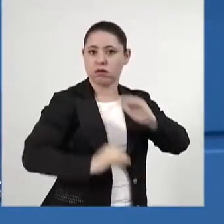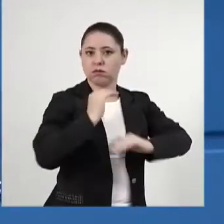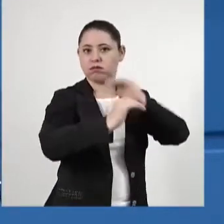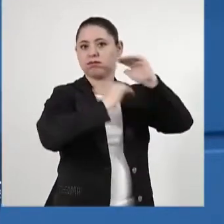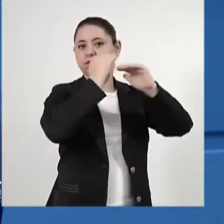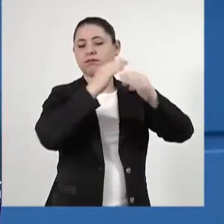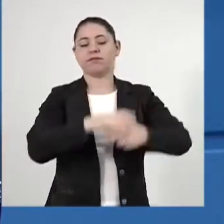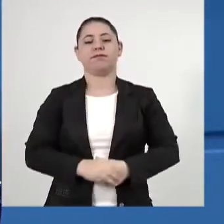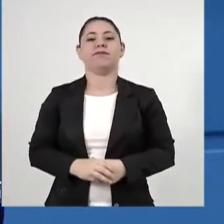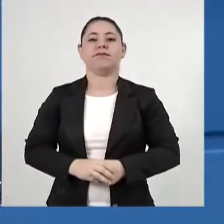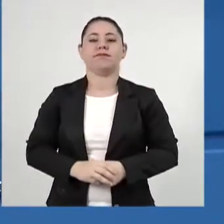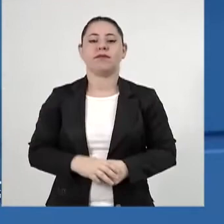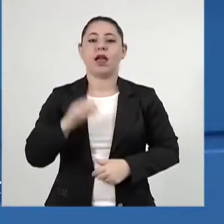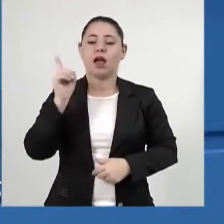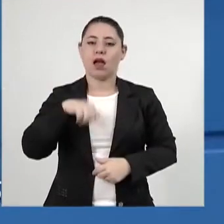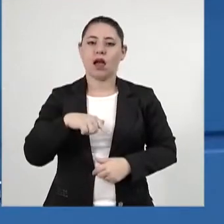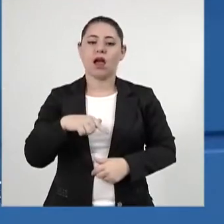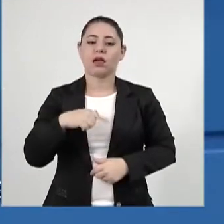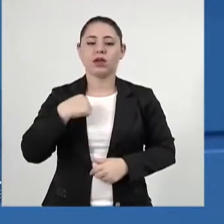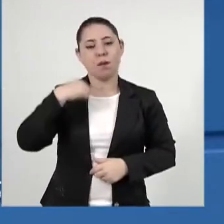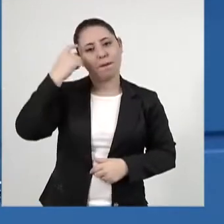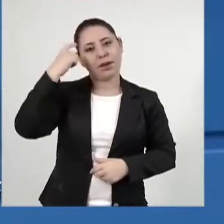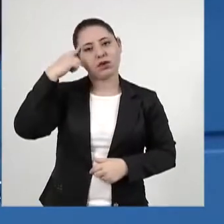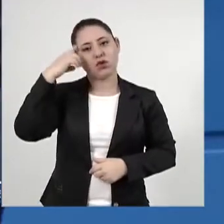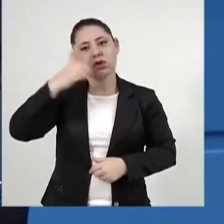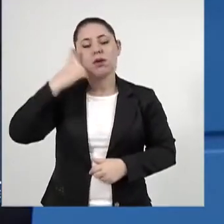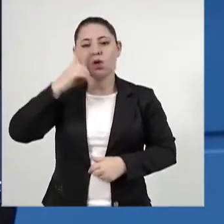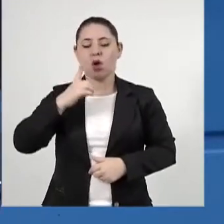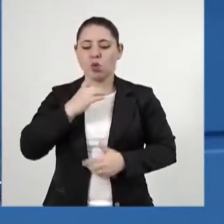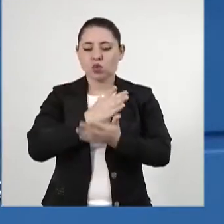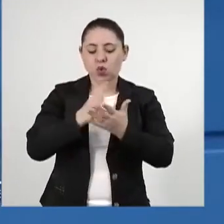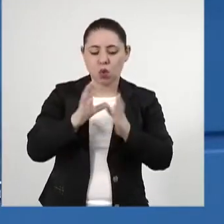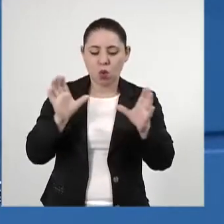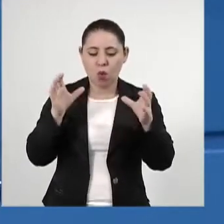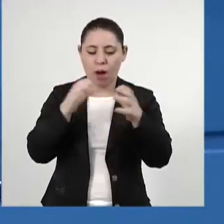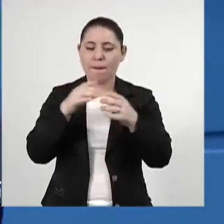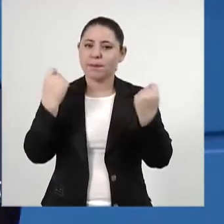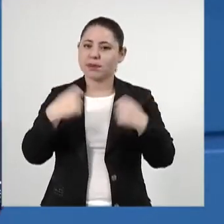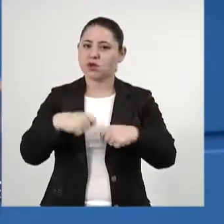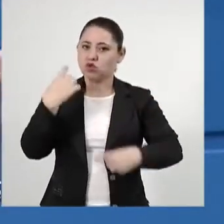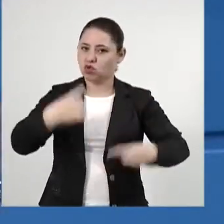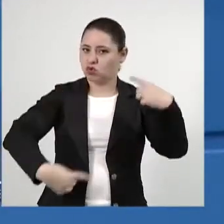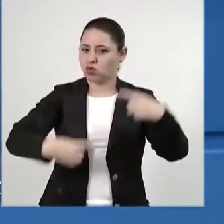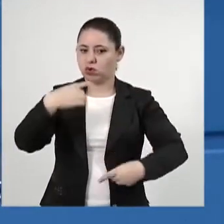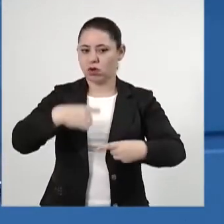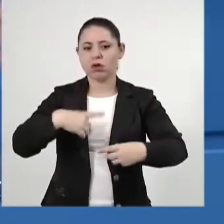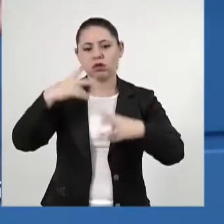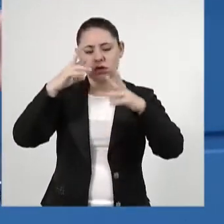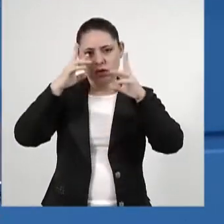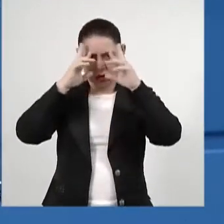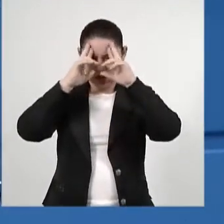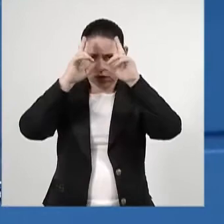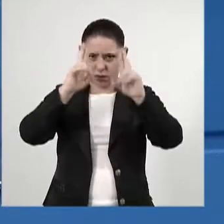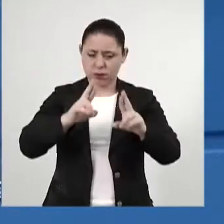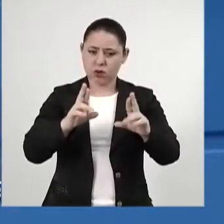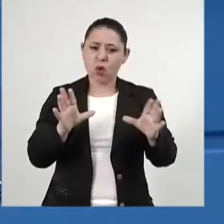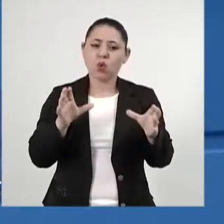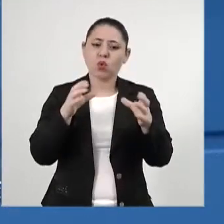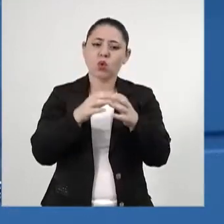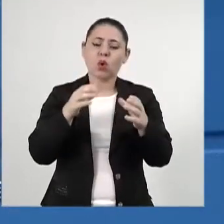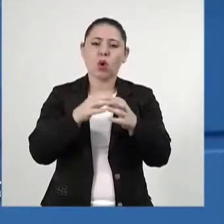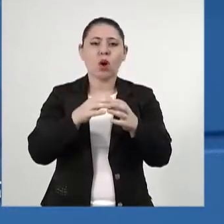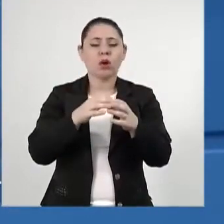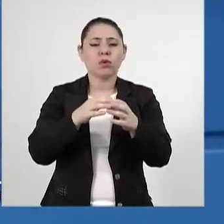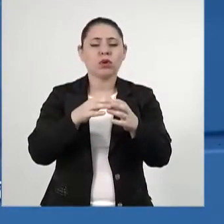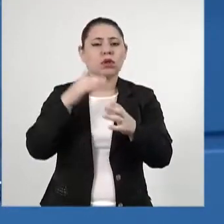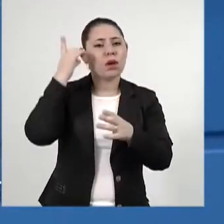nessa senda, nessa seara, que eu acho que esse parlamento tem que começar a encaminhar essas discussões, com todo respeito aos parlamentares que